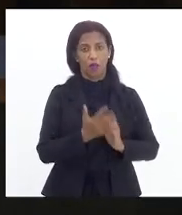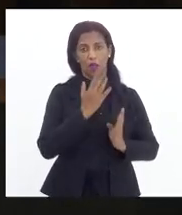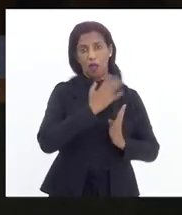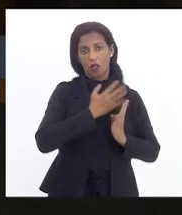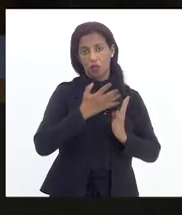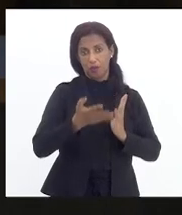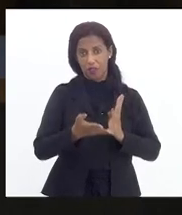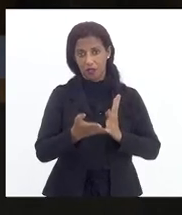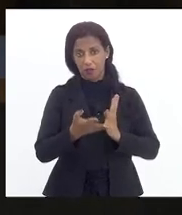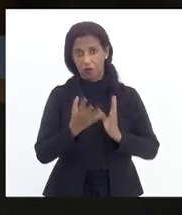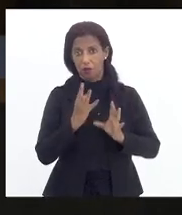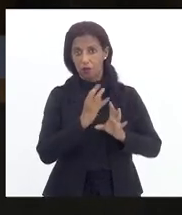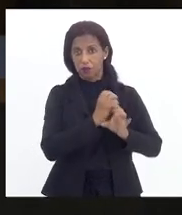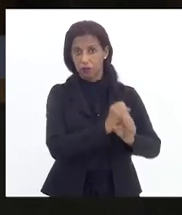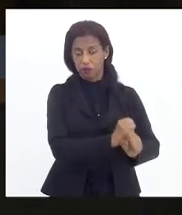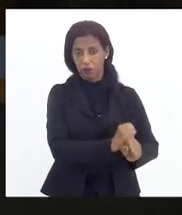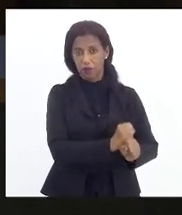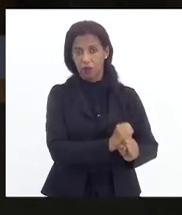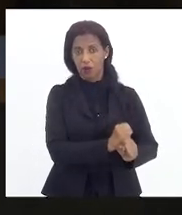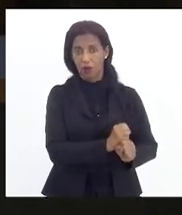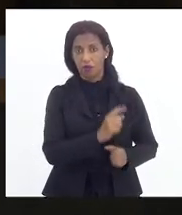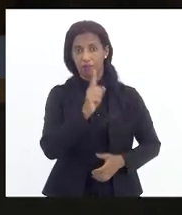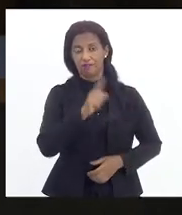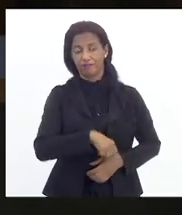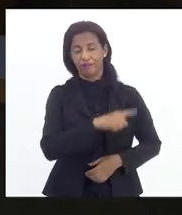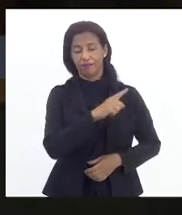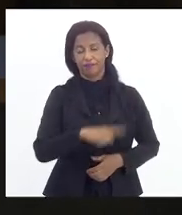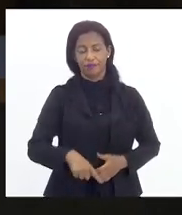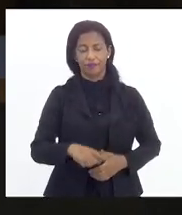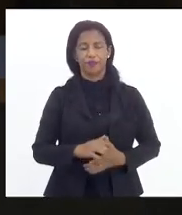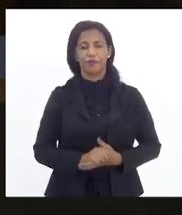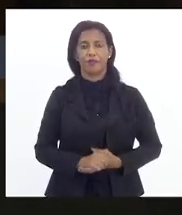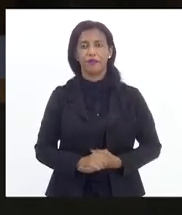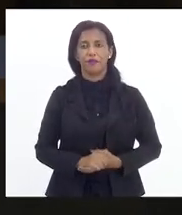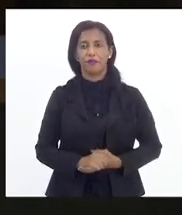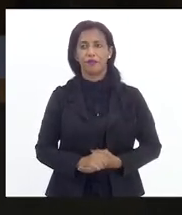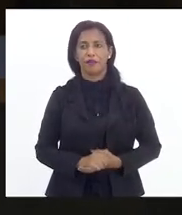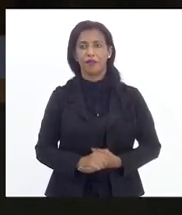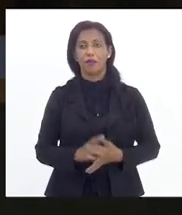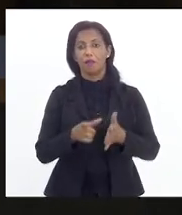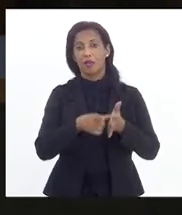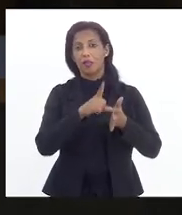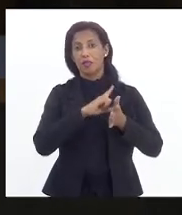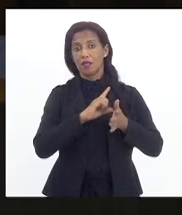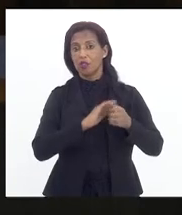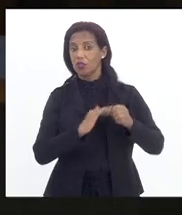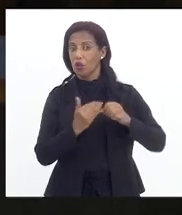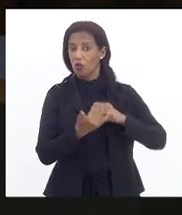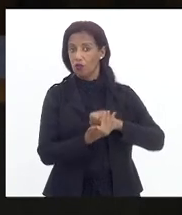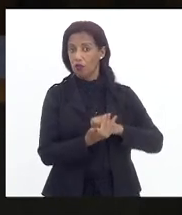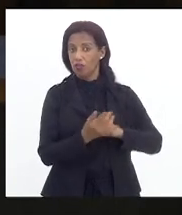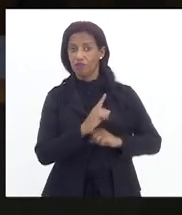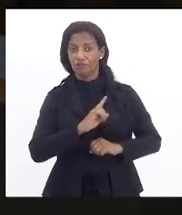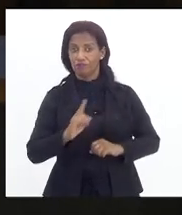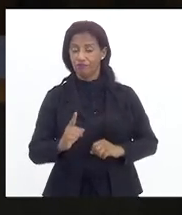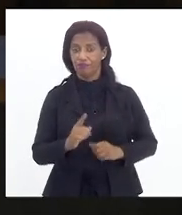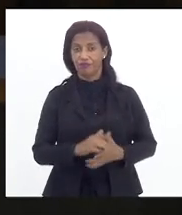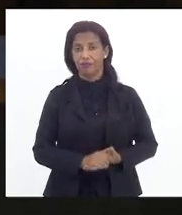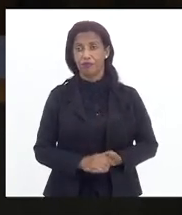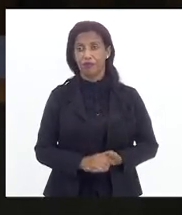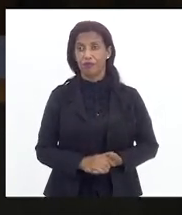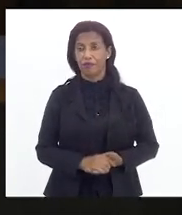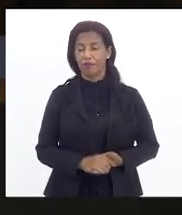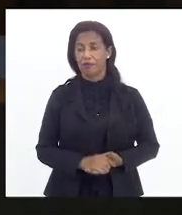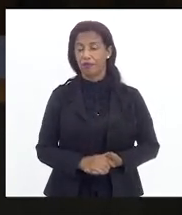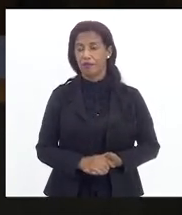prestações de contas estão suspensas mas antes da corrida não estavam então a